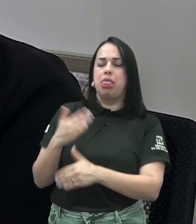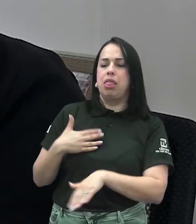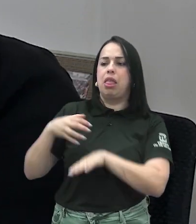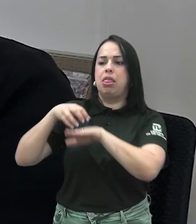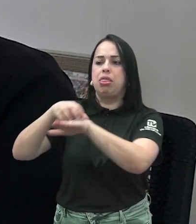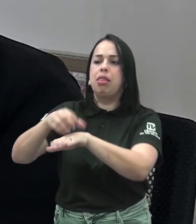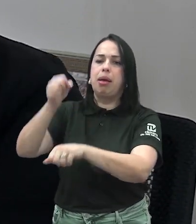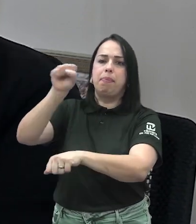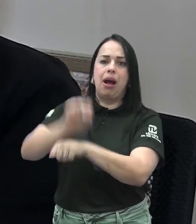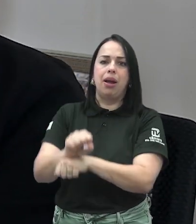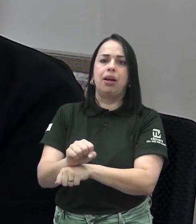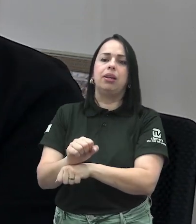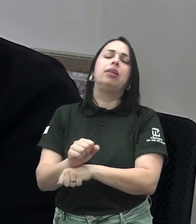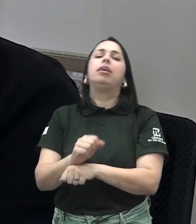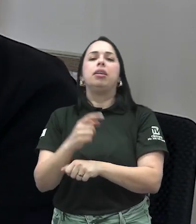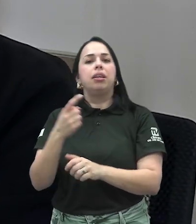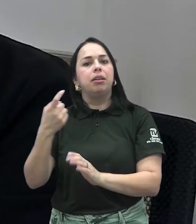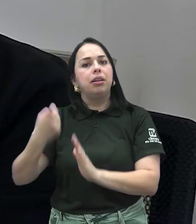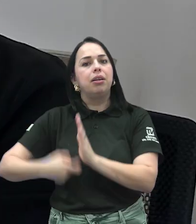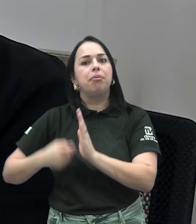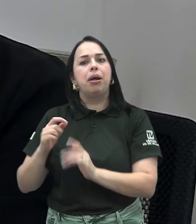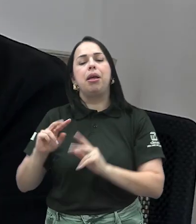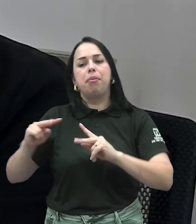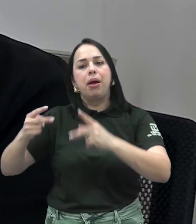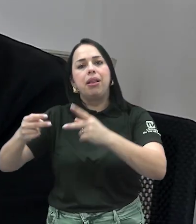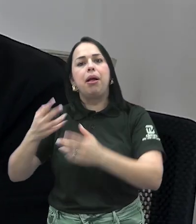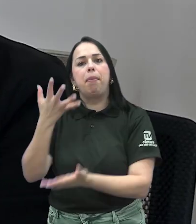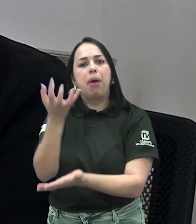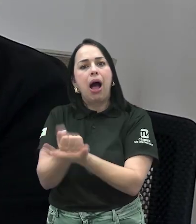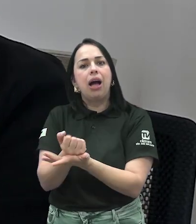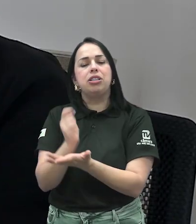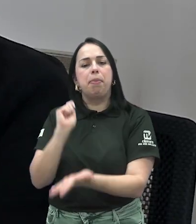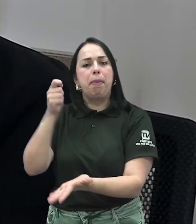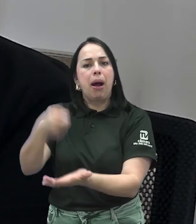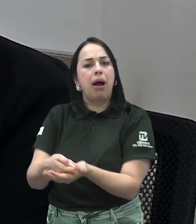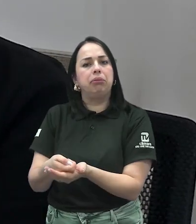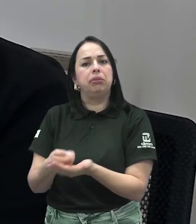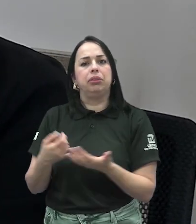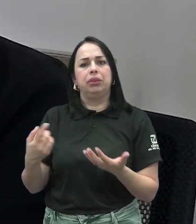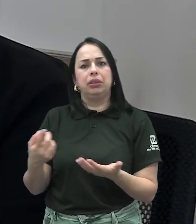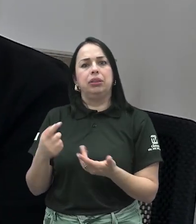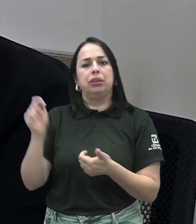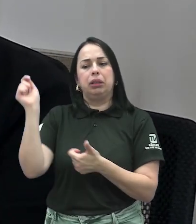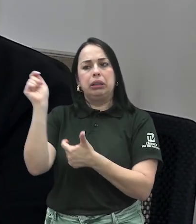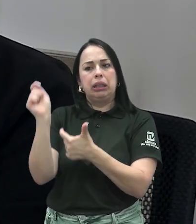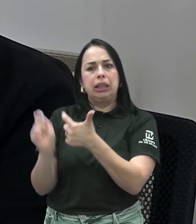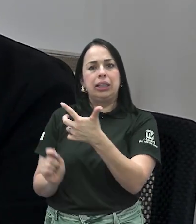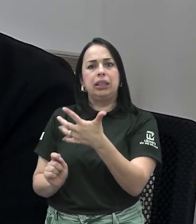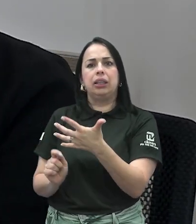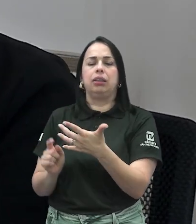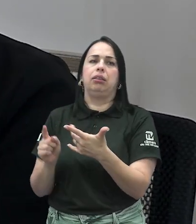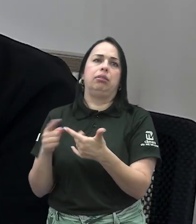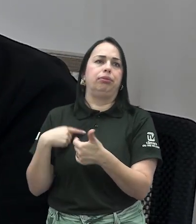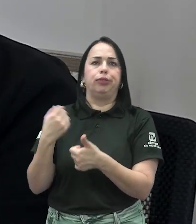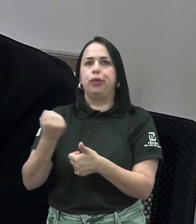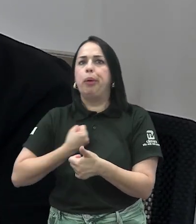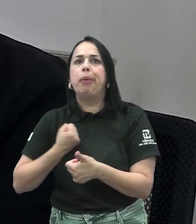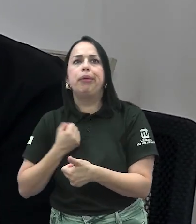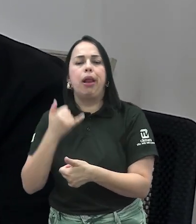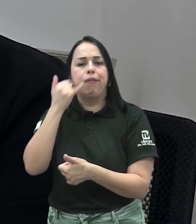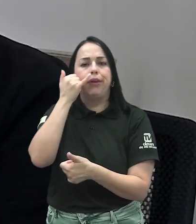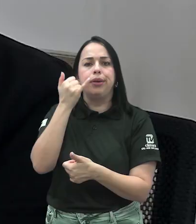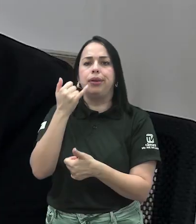pedido está parado, pague uma taxa, e mandava até assim, um link, baixe o boleto para pagar a taxa e tudo mais, de diversos DDDs,